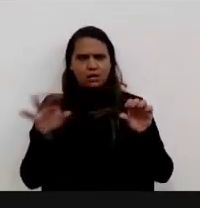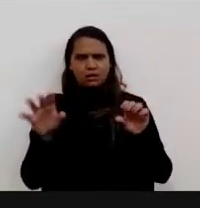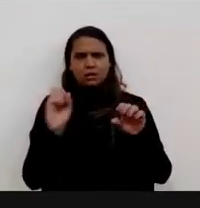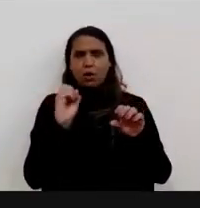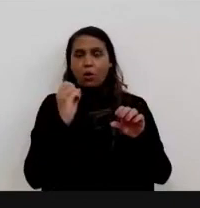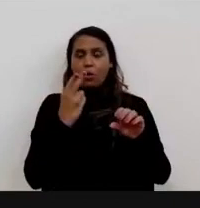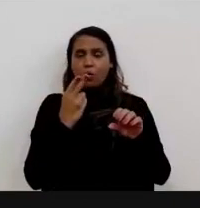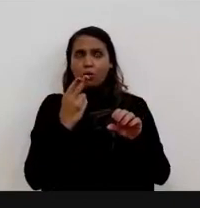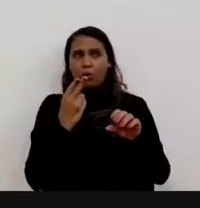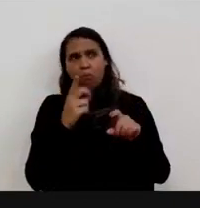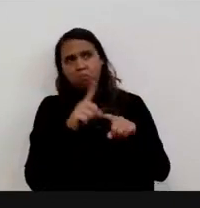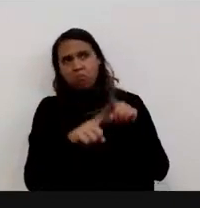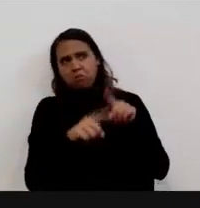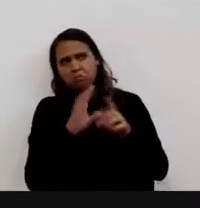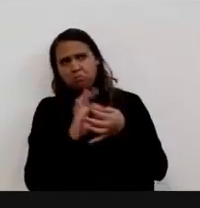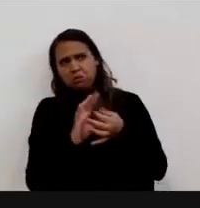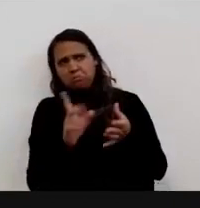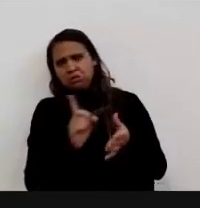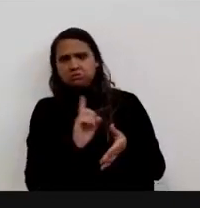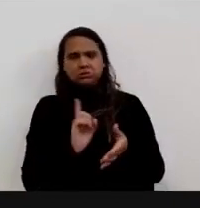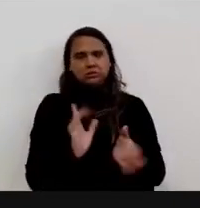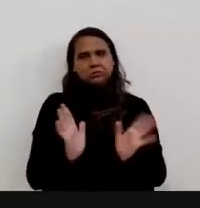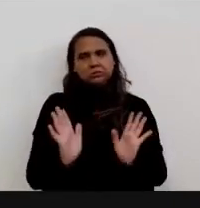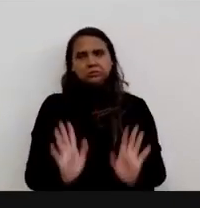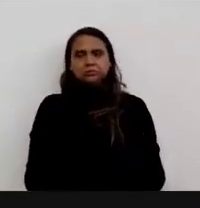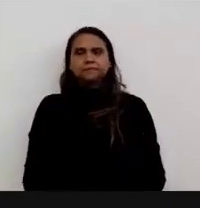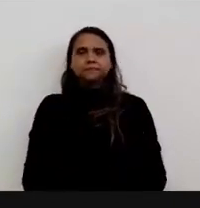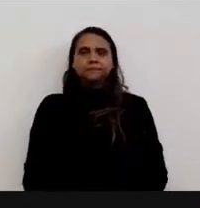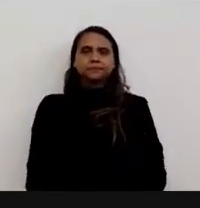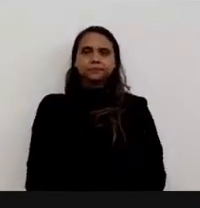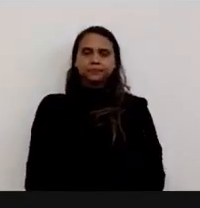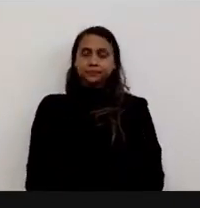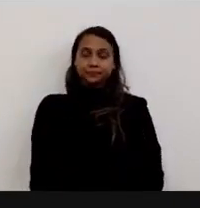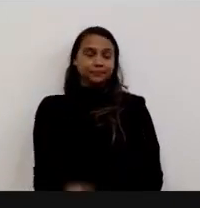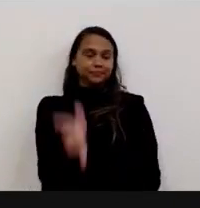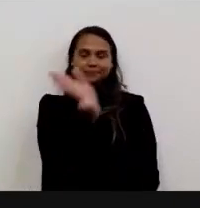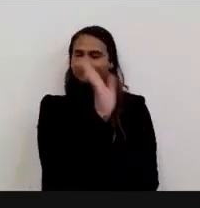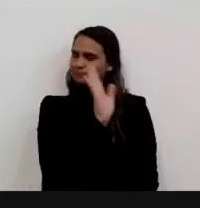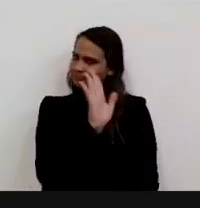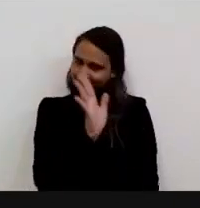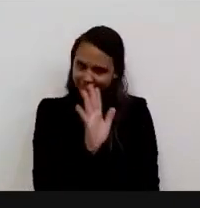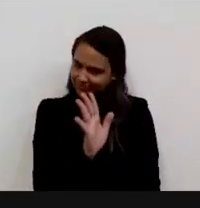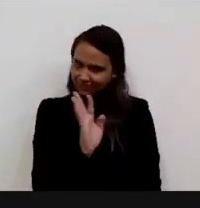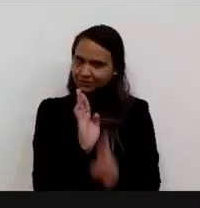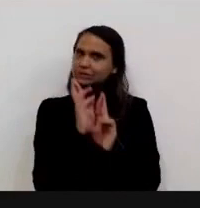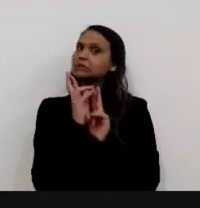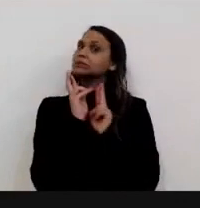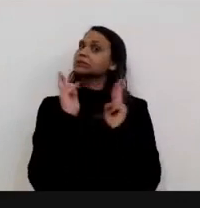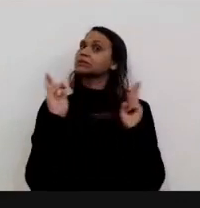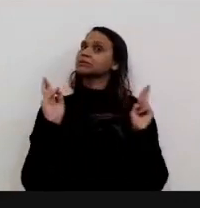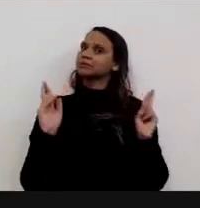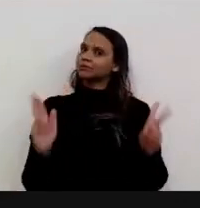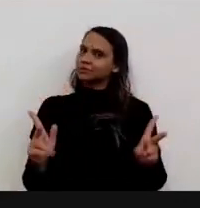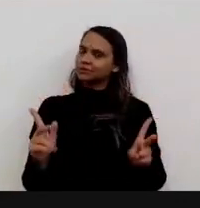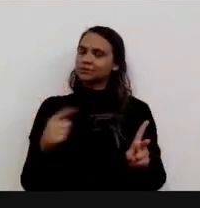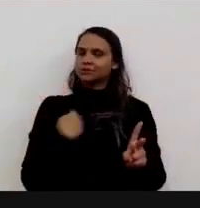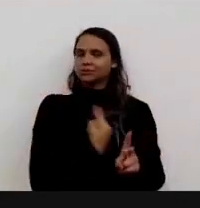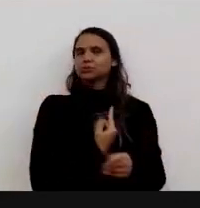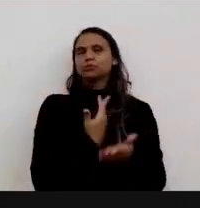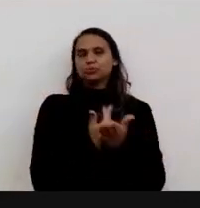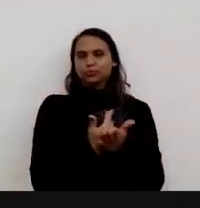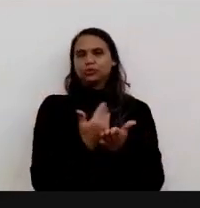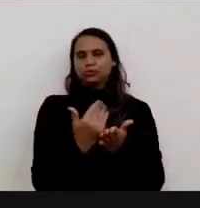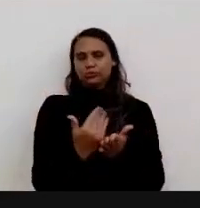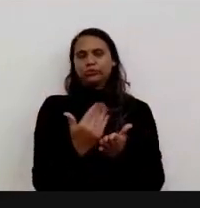ferramenta permite essas coisas ou não? Não, Mariana, é totalmente diferente, né? A gente começou